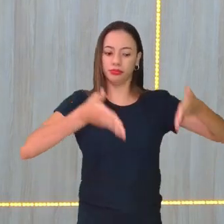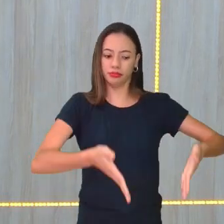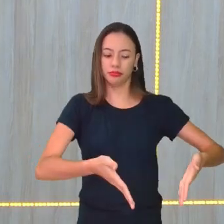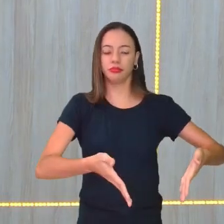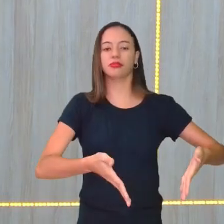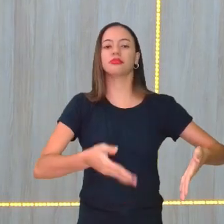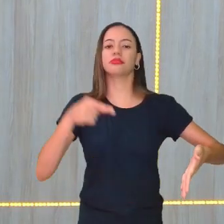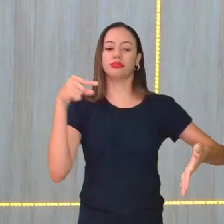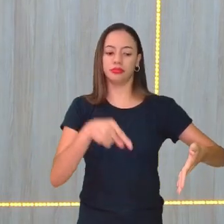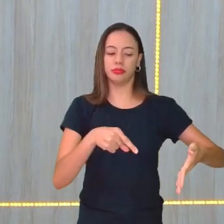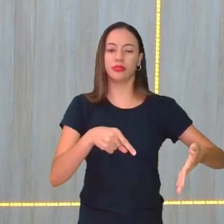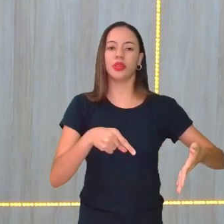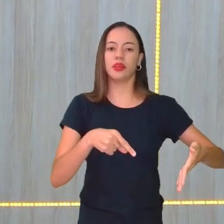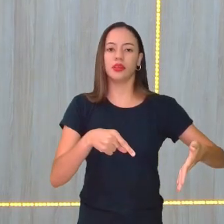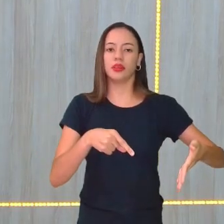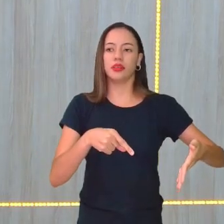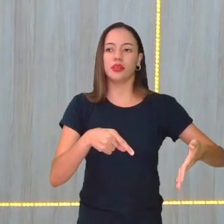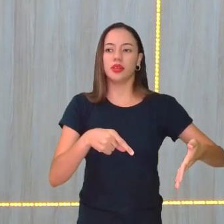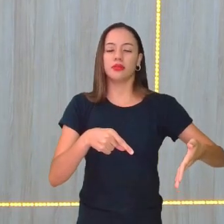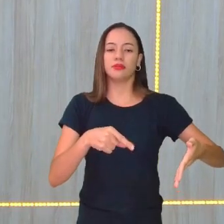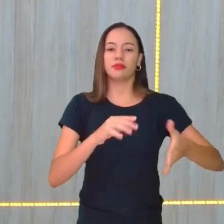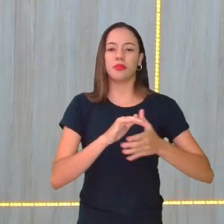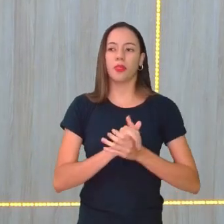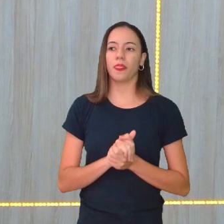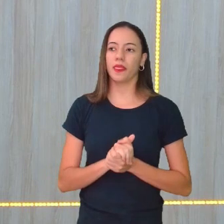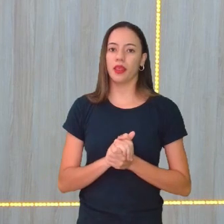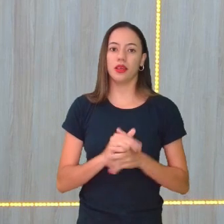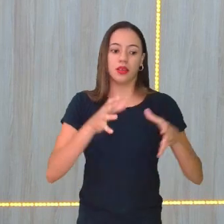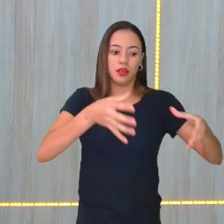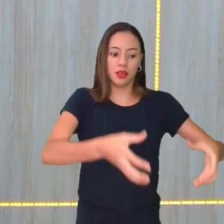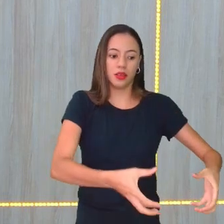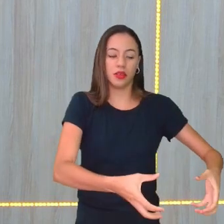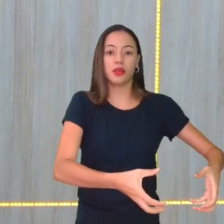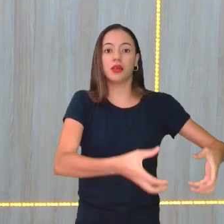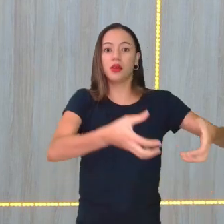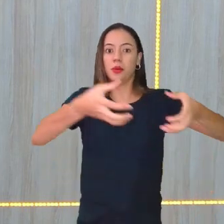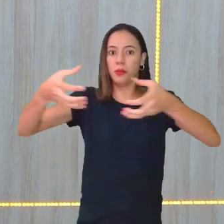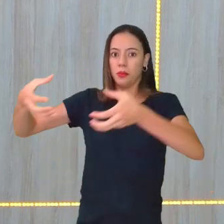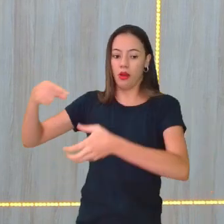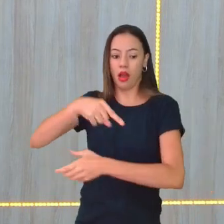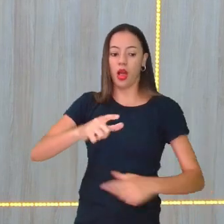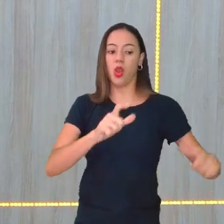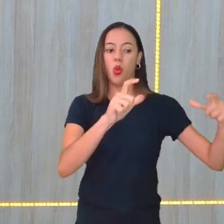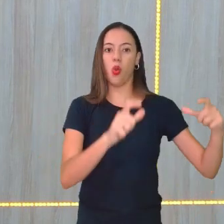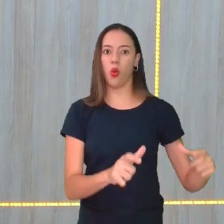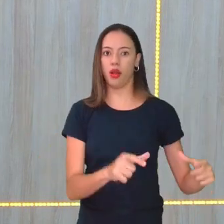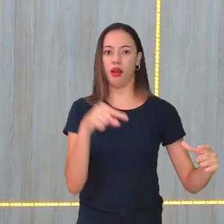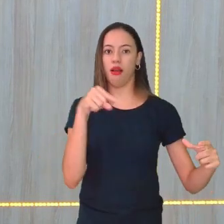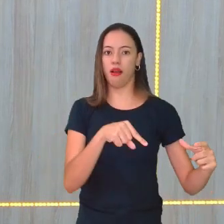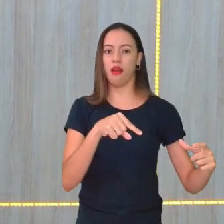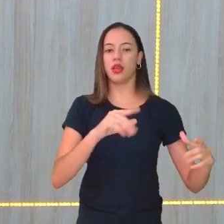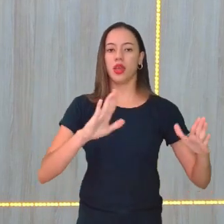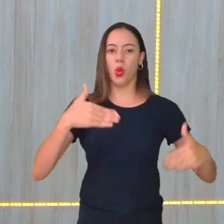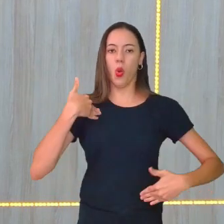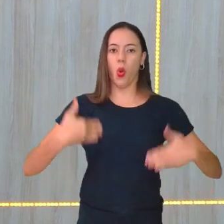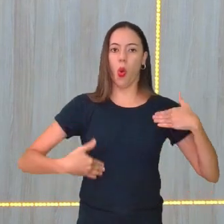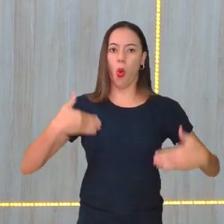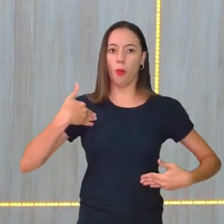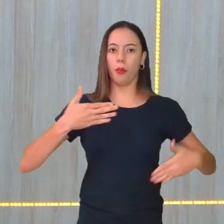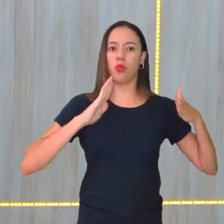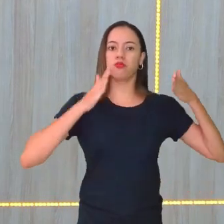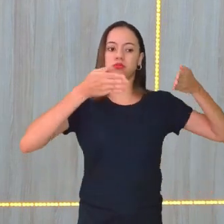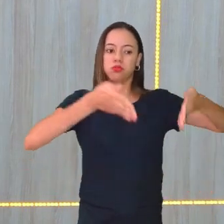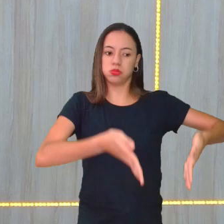foram transladados, ou seja, foram transportados, né, da região de onde ele estava ali enterrado,